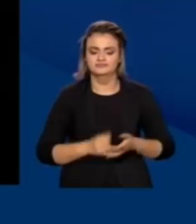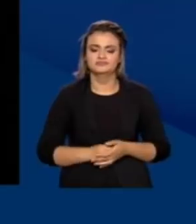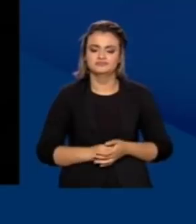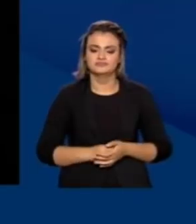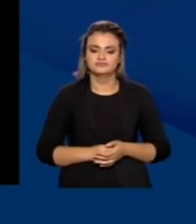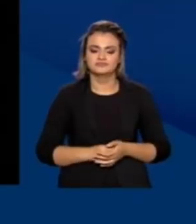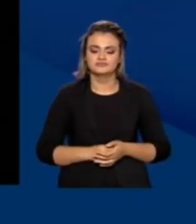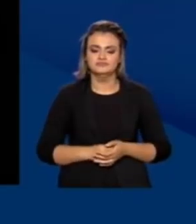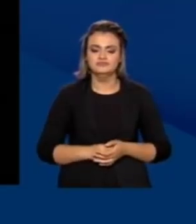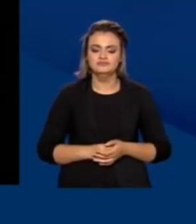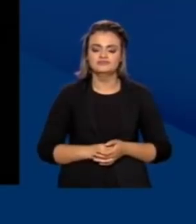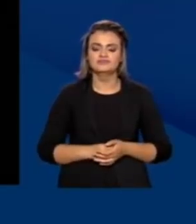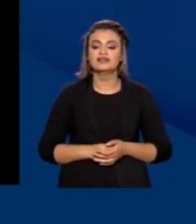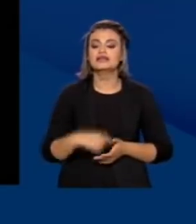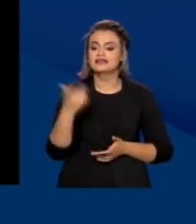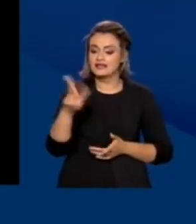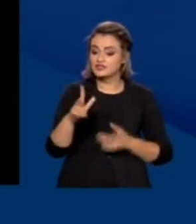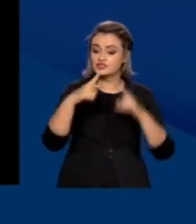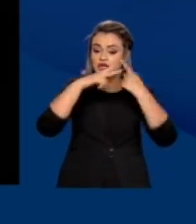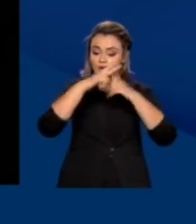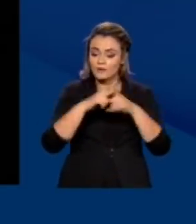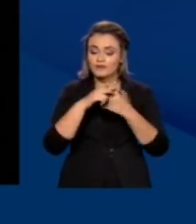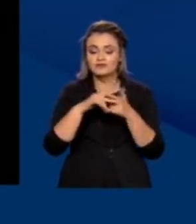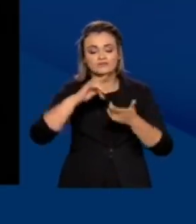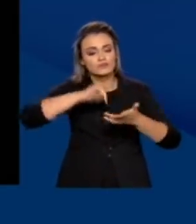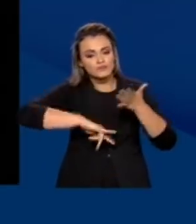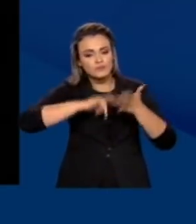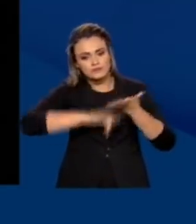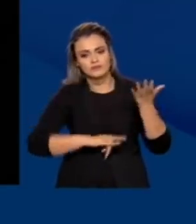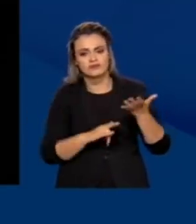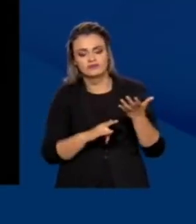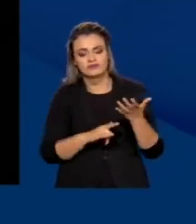E nós temos a retificação deste documento,